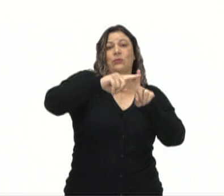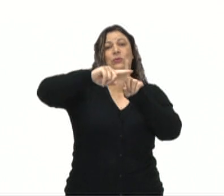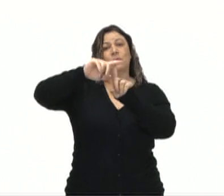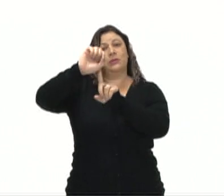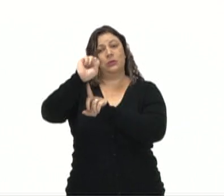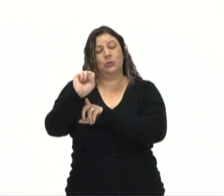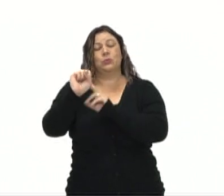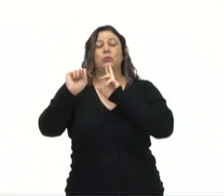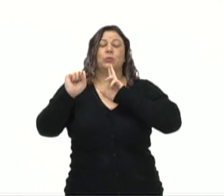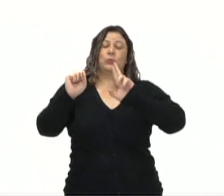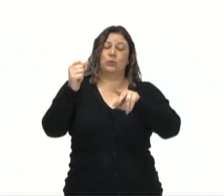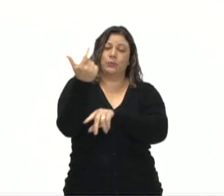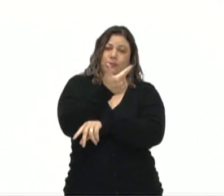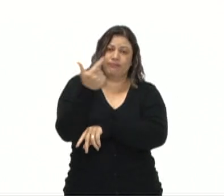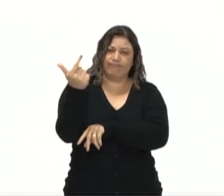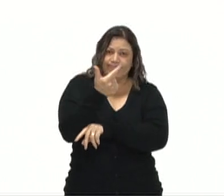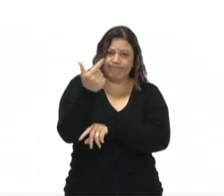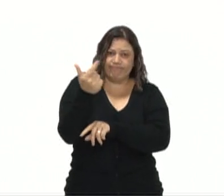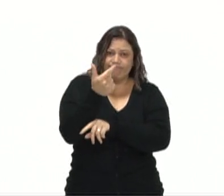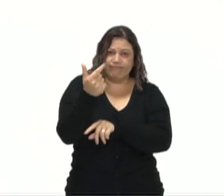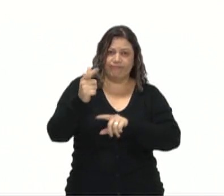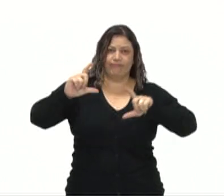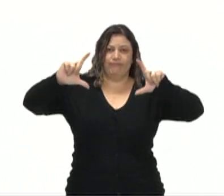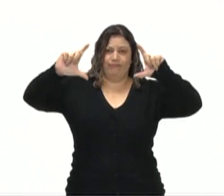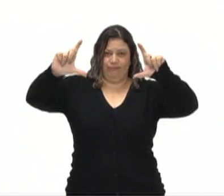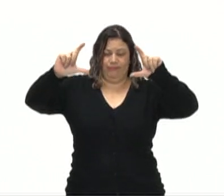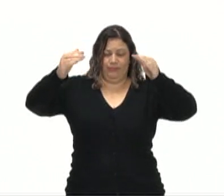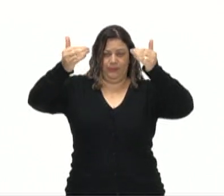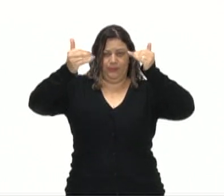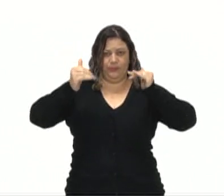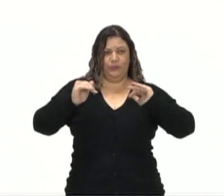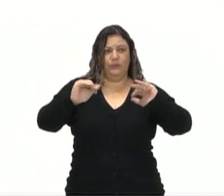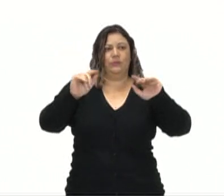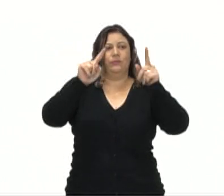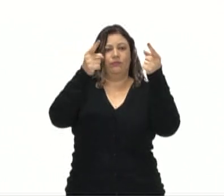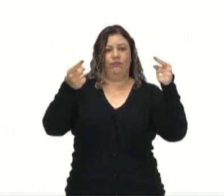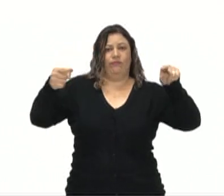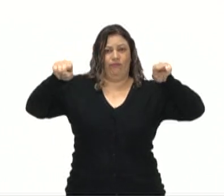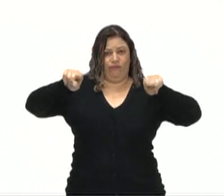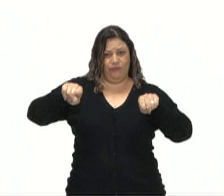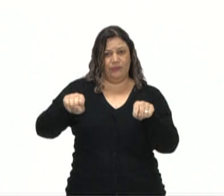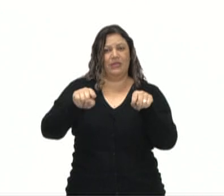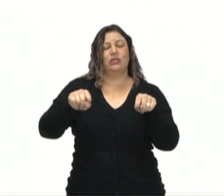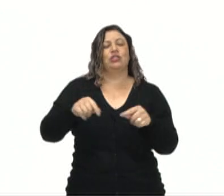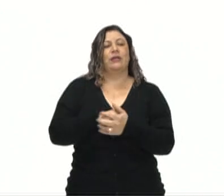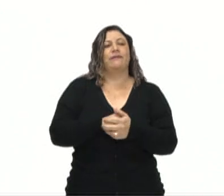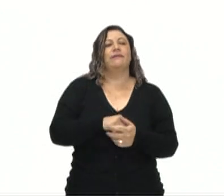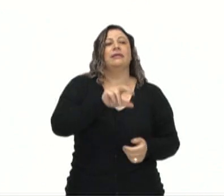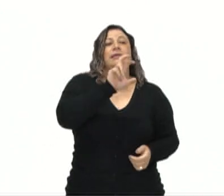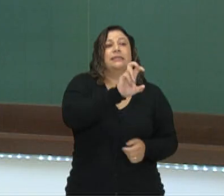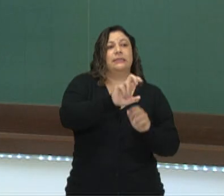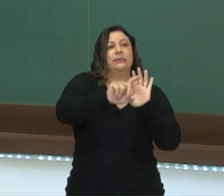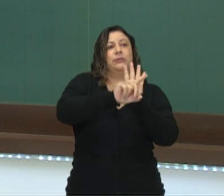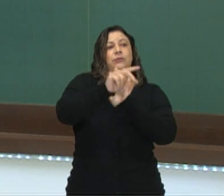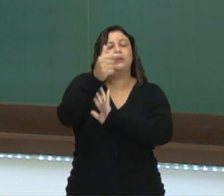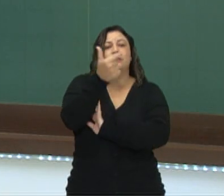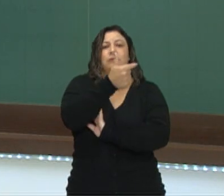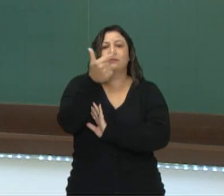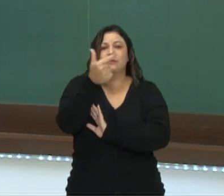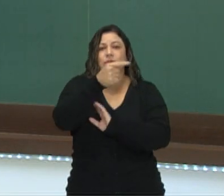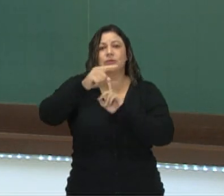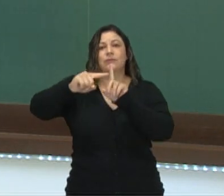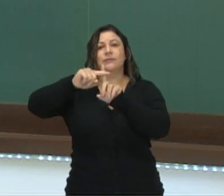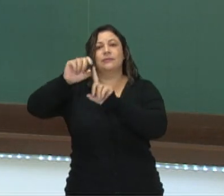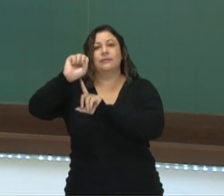22. Então, nós temos aqui agora a chave com 5 menos 22 mais 8. Então, resolvemos agora o que está dentro